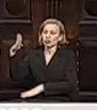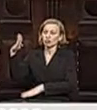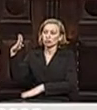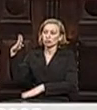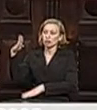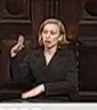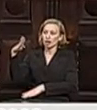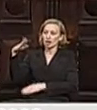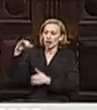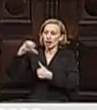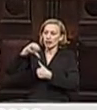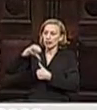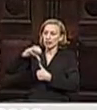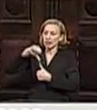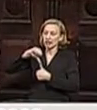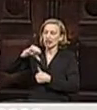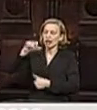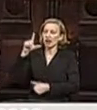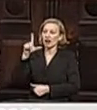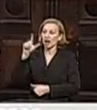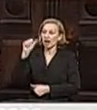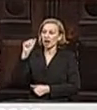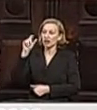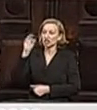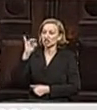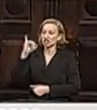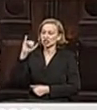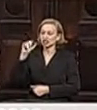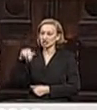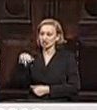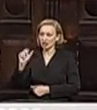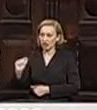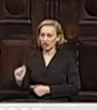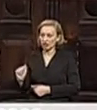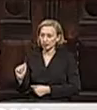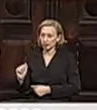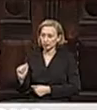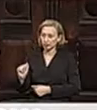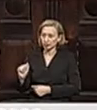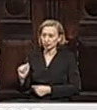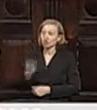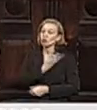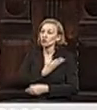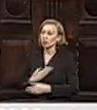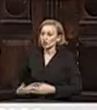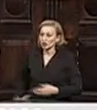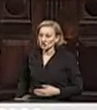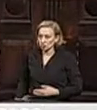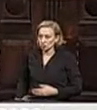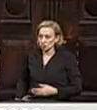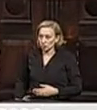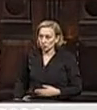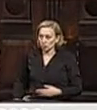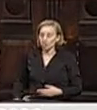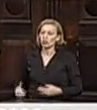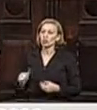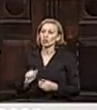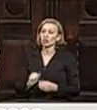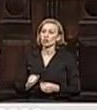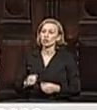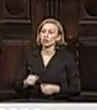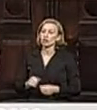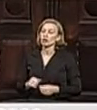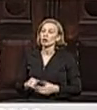Latina. E é preciso que haja realmente empenho por parte do governador, não falta empenho da minha parte, e aproveito